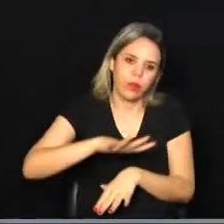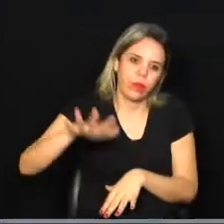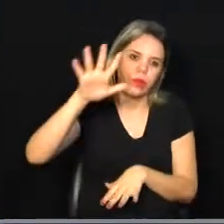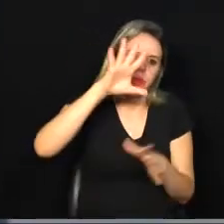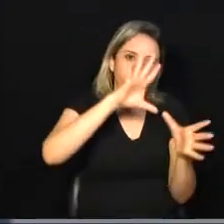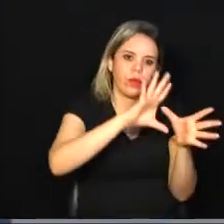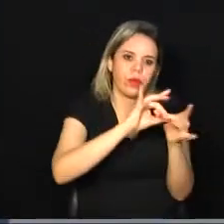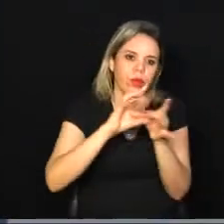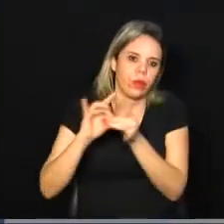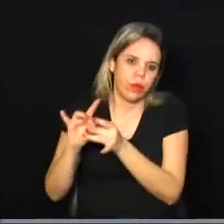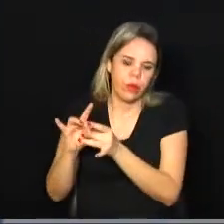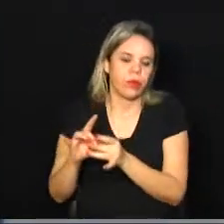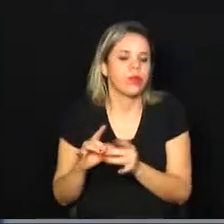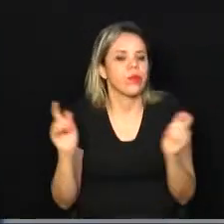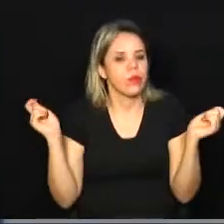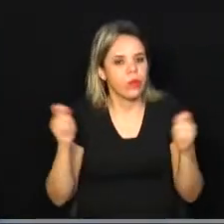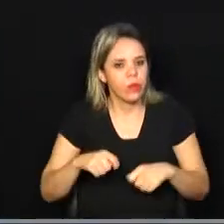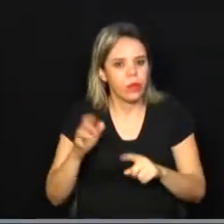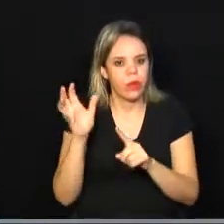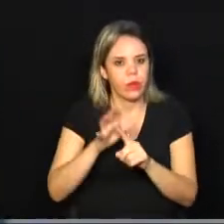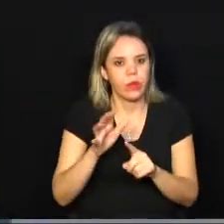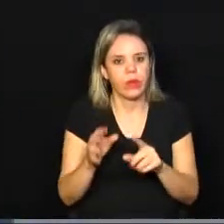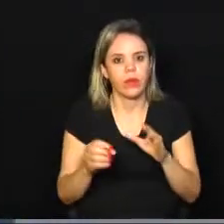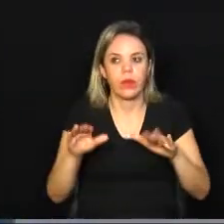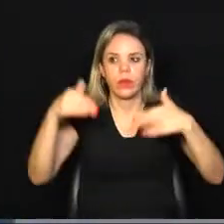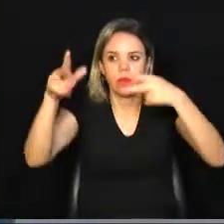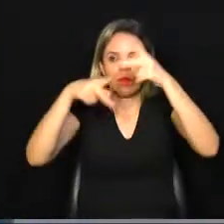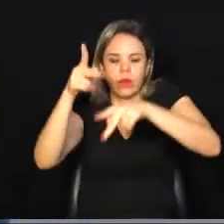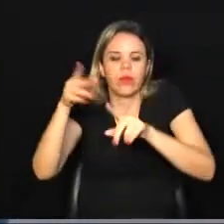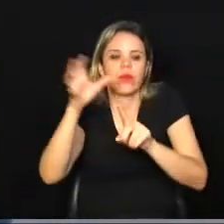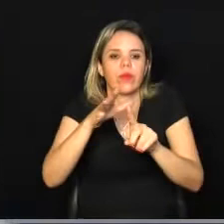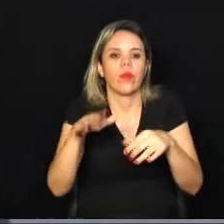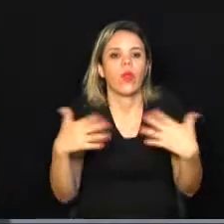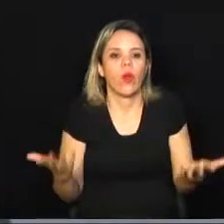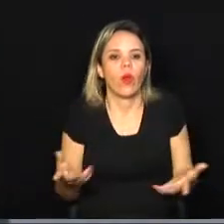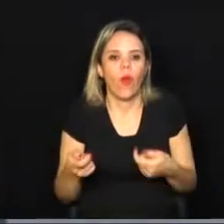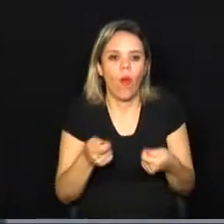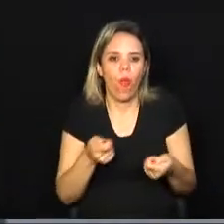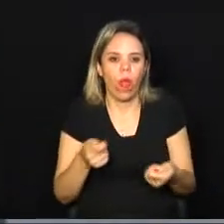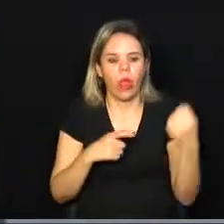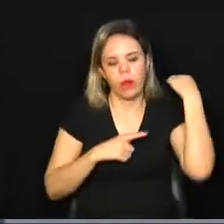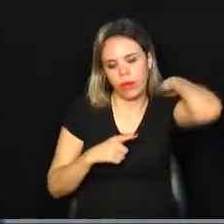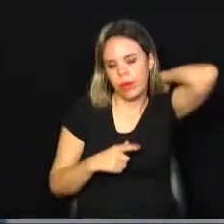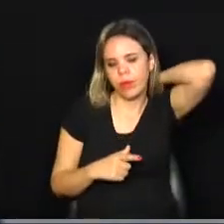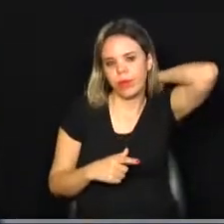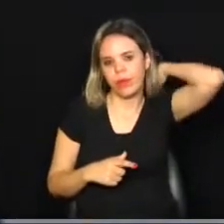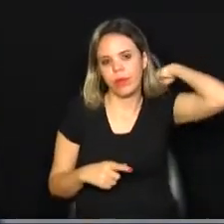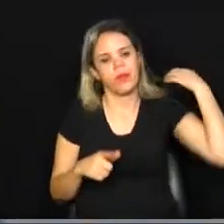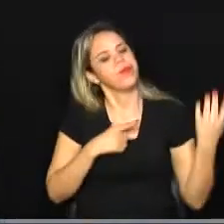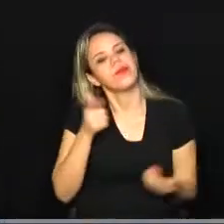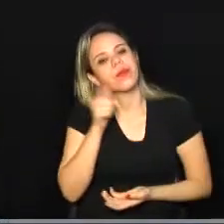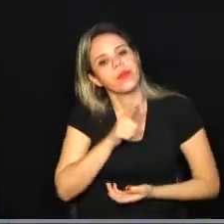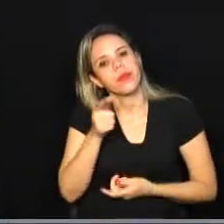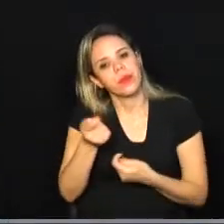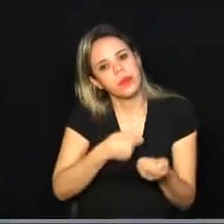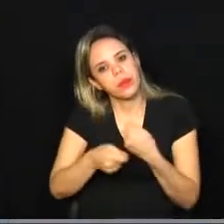olímpico. Da pressão externa, qual é o controle que a gente tem? A gente